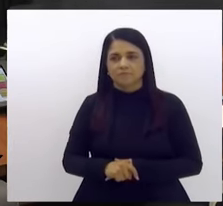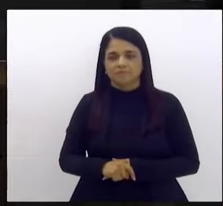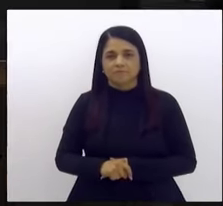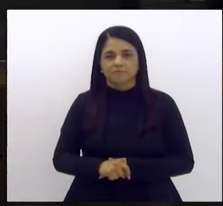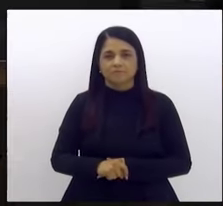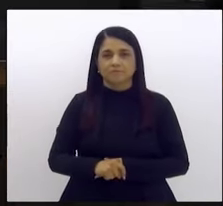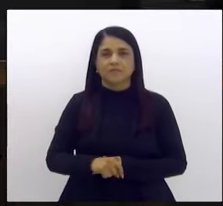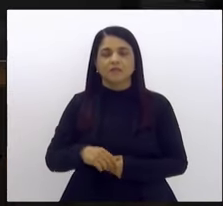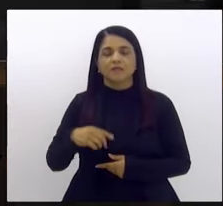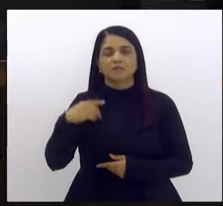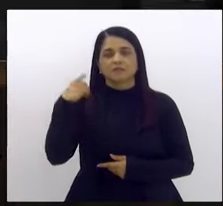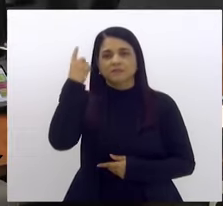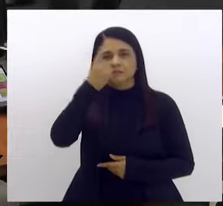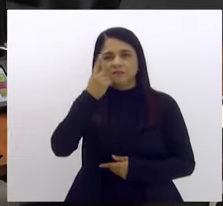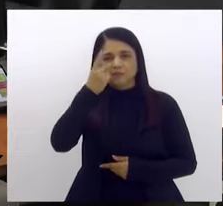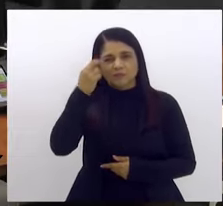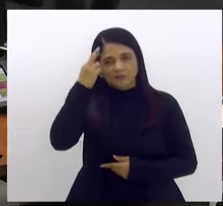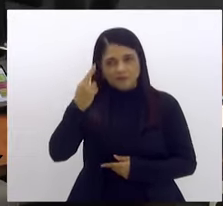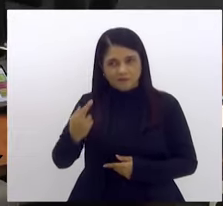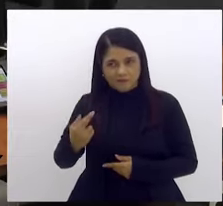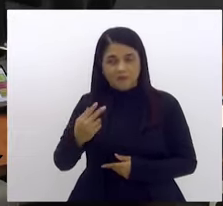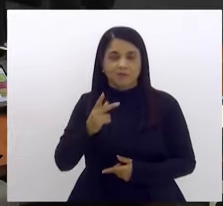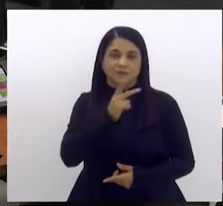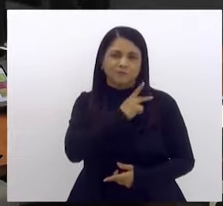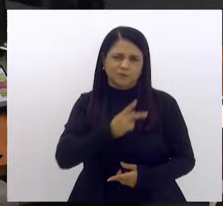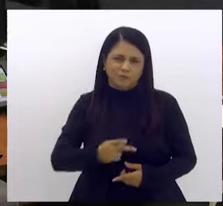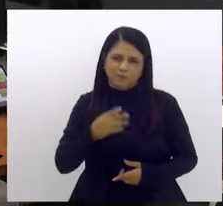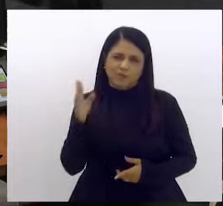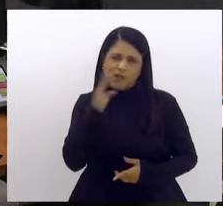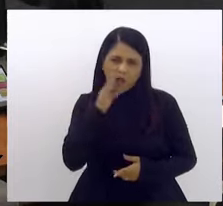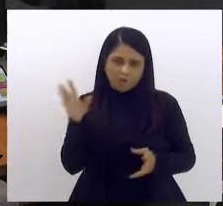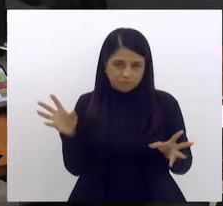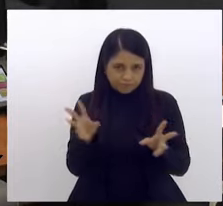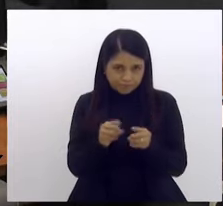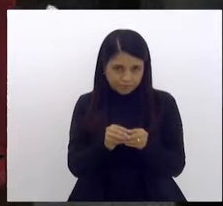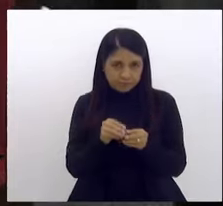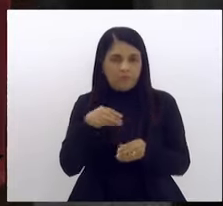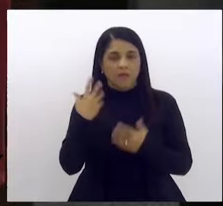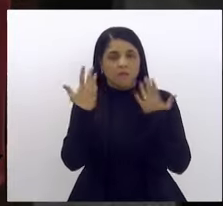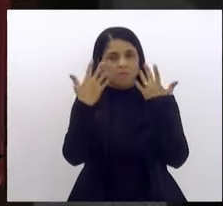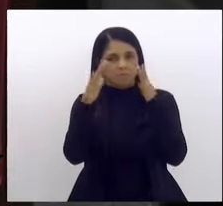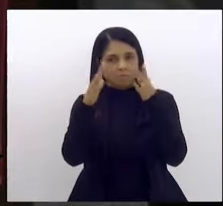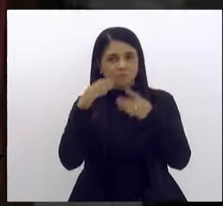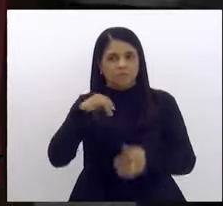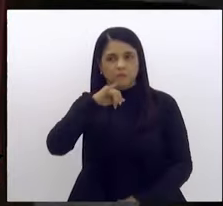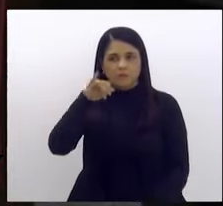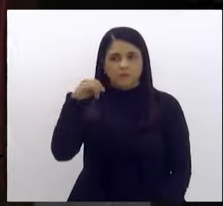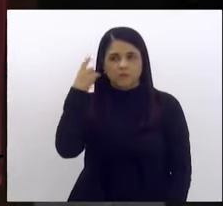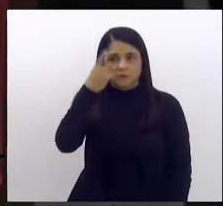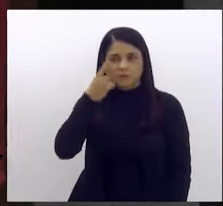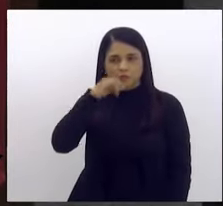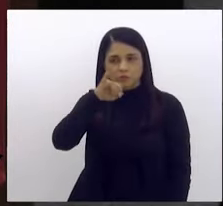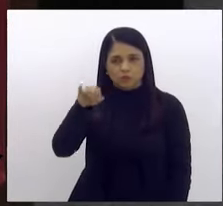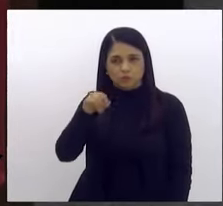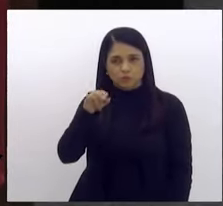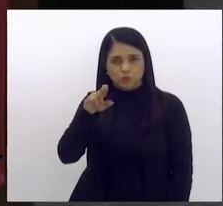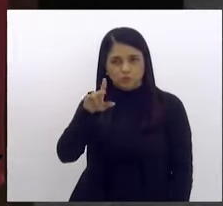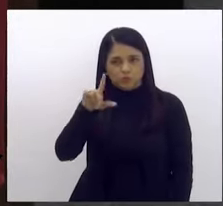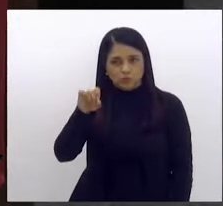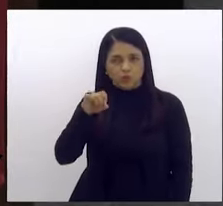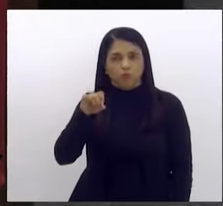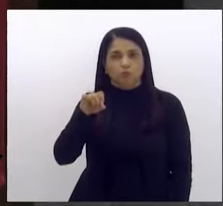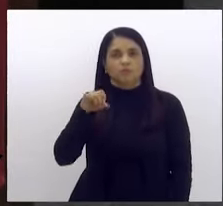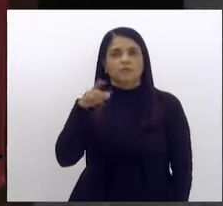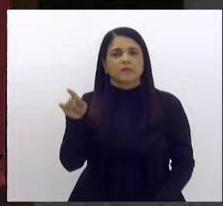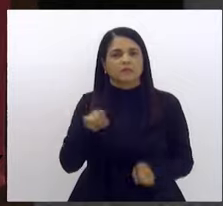Deputada Renata, por favor. Senhor presidente, não, muito rápido também, né, parabenizando ao deputado Júlio Rocha e comentar aqui